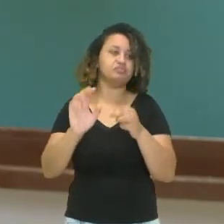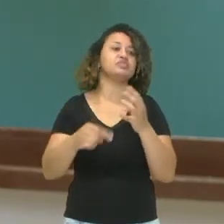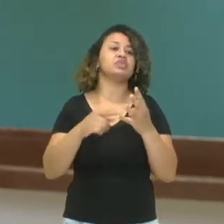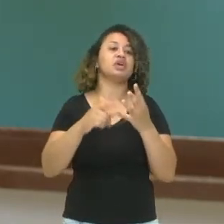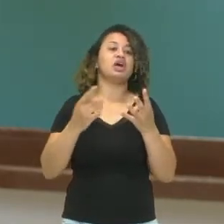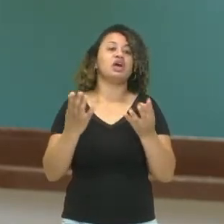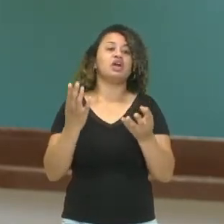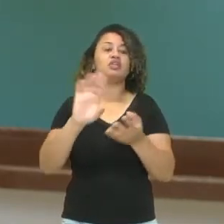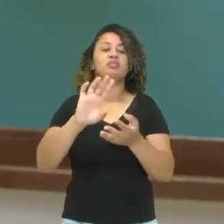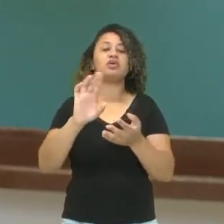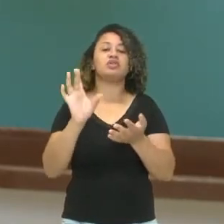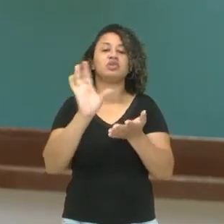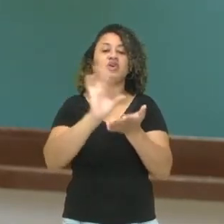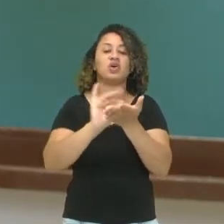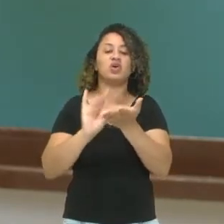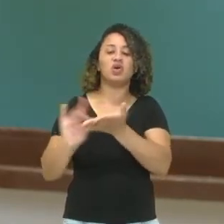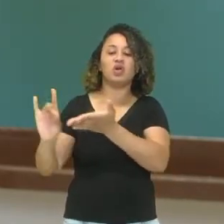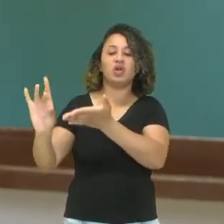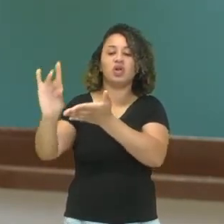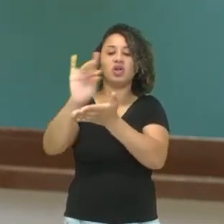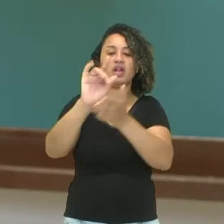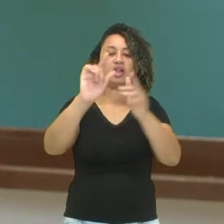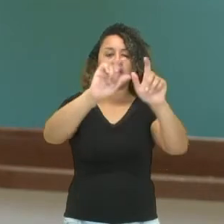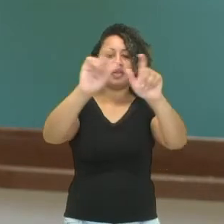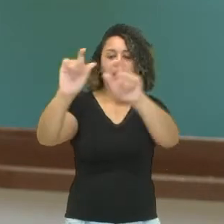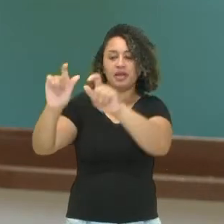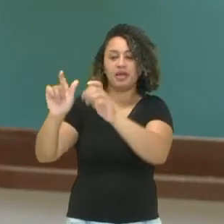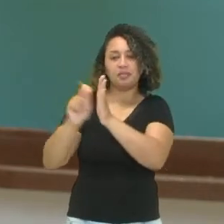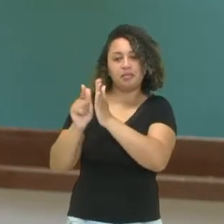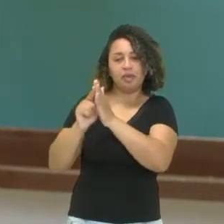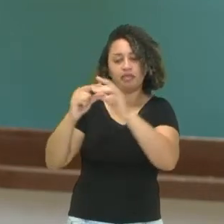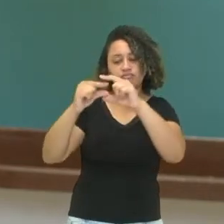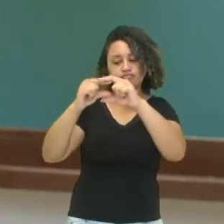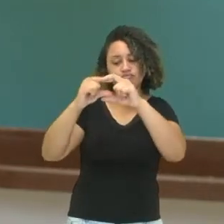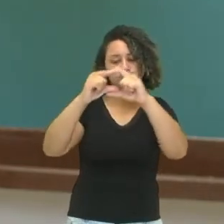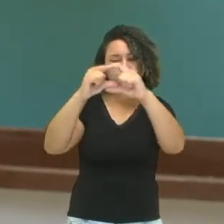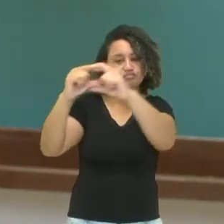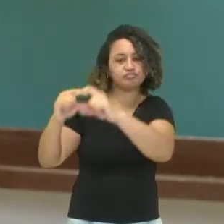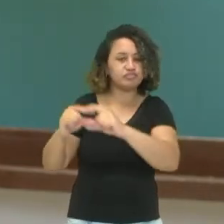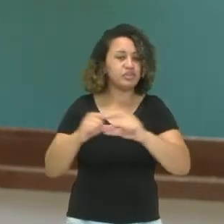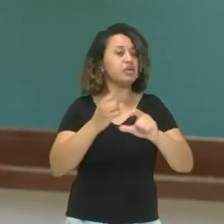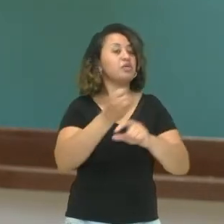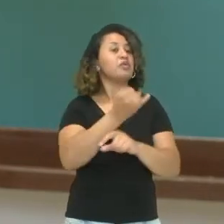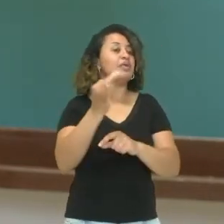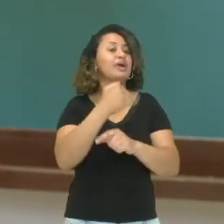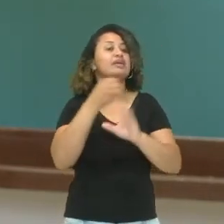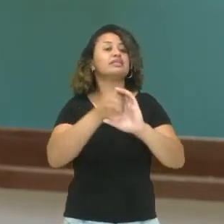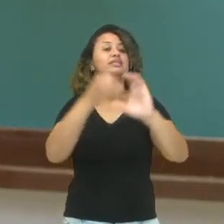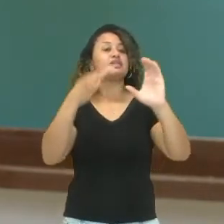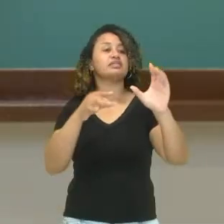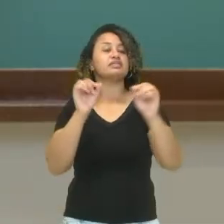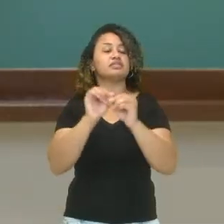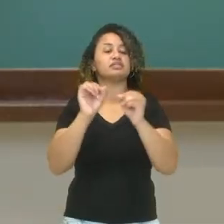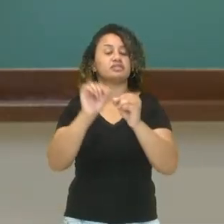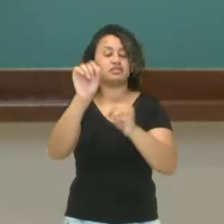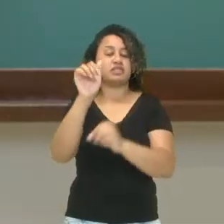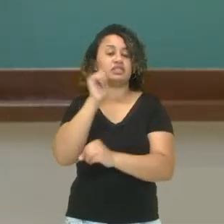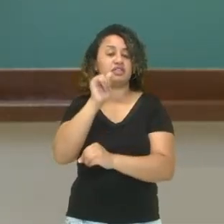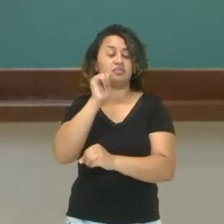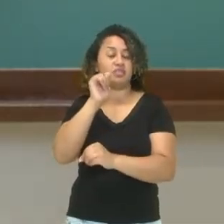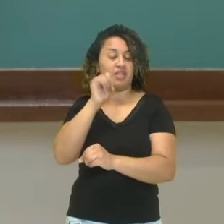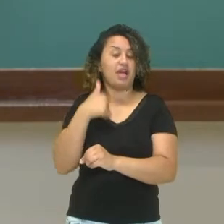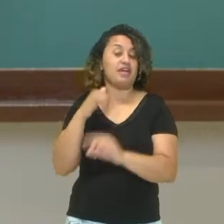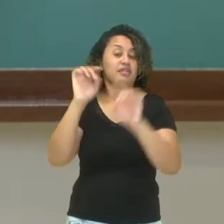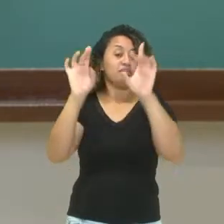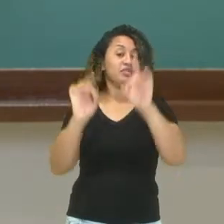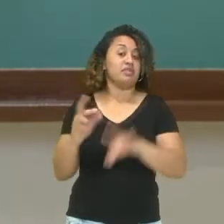colar post-it, pedacinhos de papel, elencando quais as características que tornam essa mulher especial em sua vida. Vou explicar melhor. Se